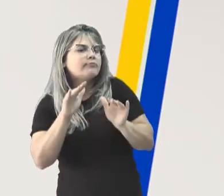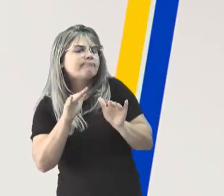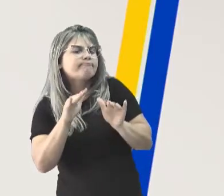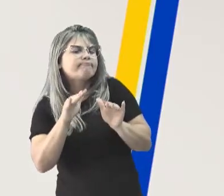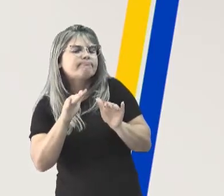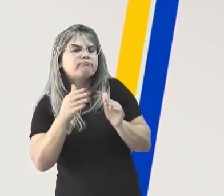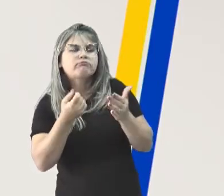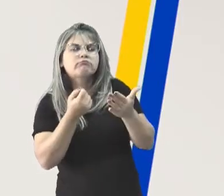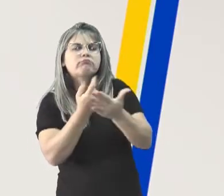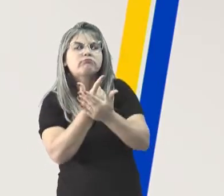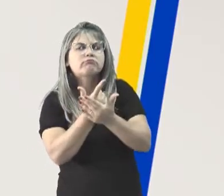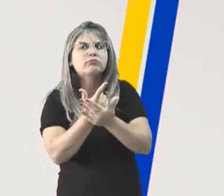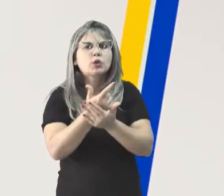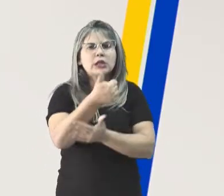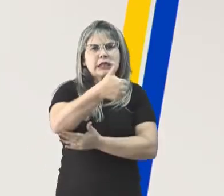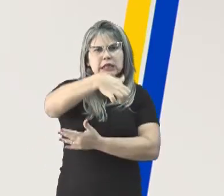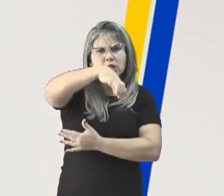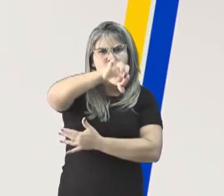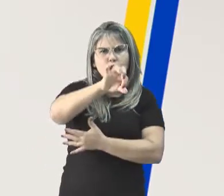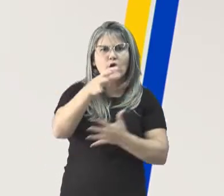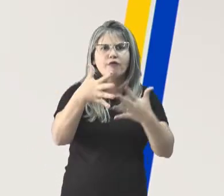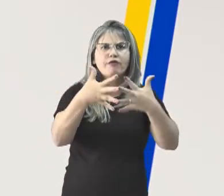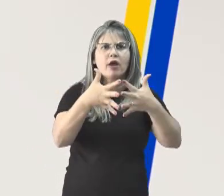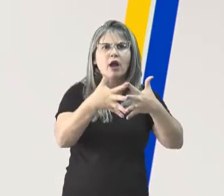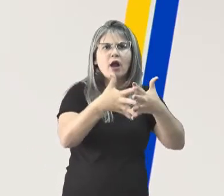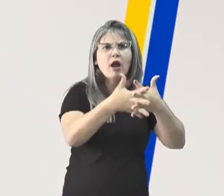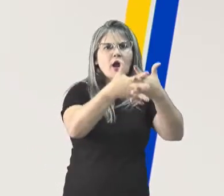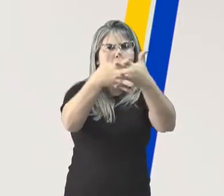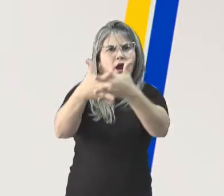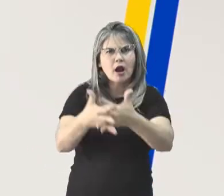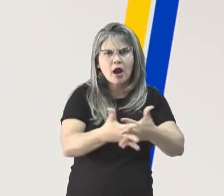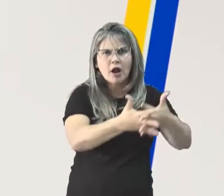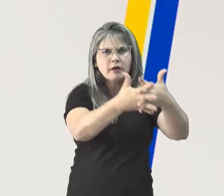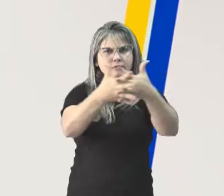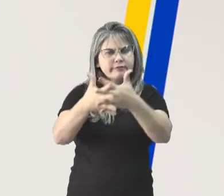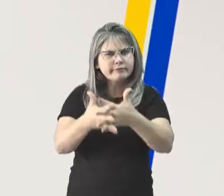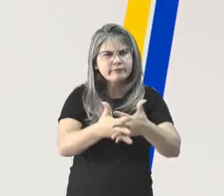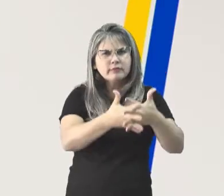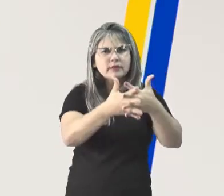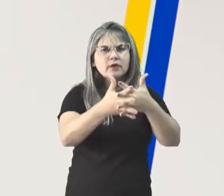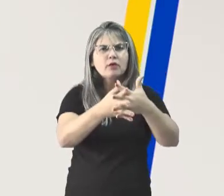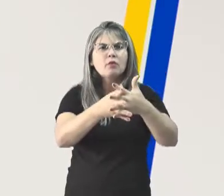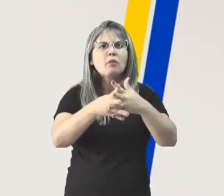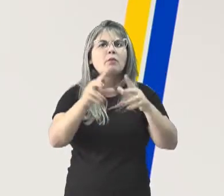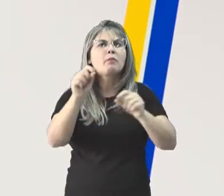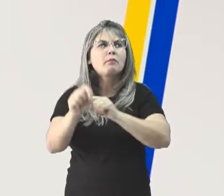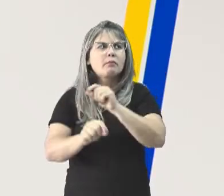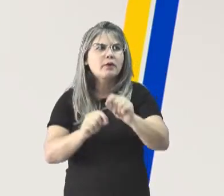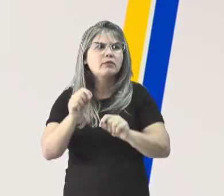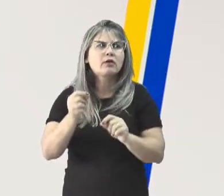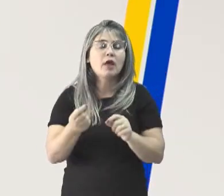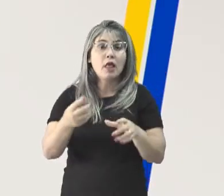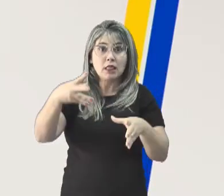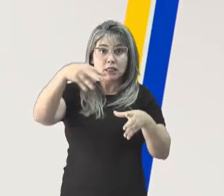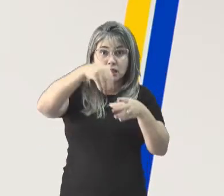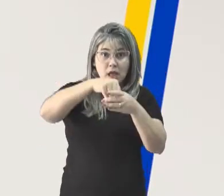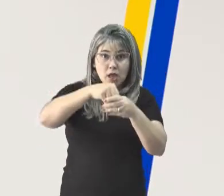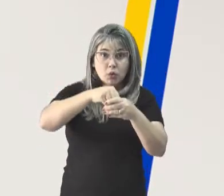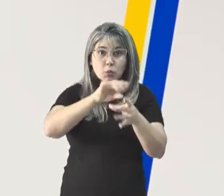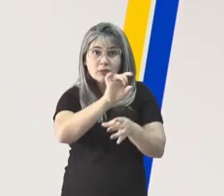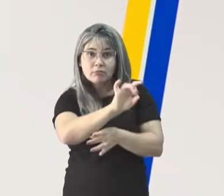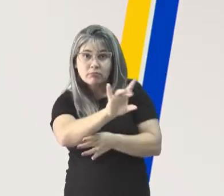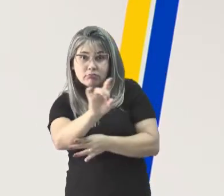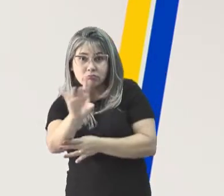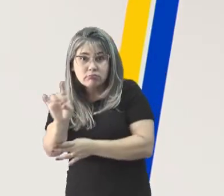para transportar um total de 456 metros cúbicos de madeira.